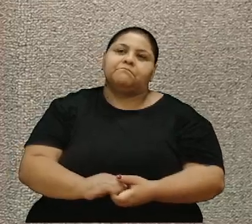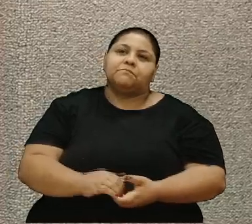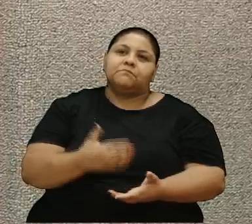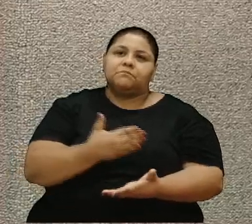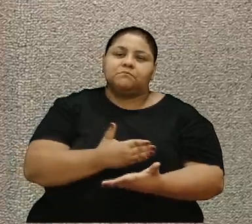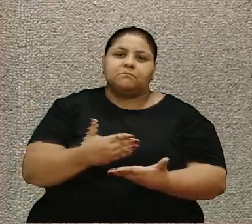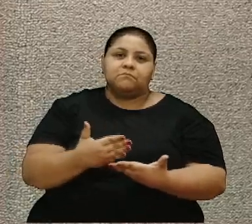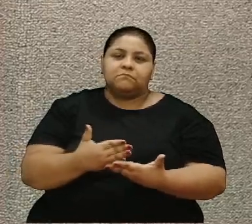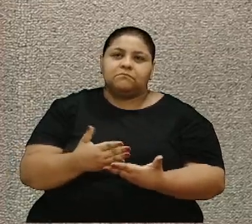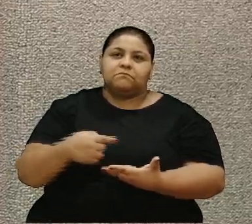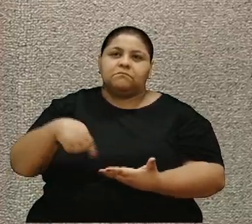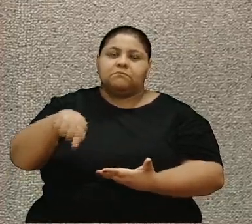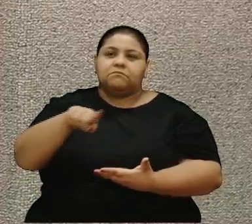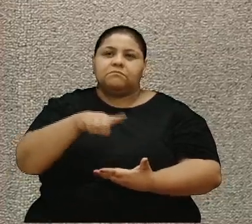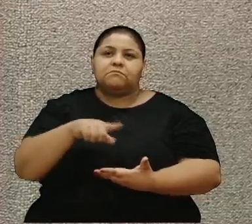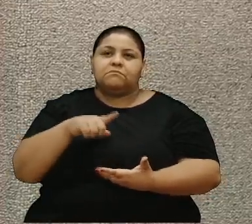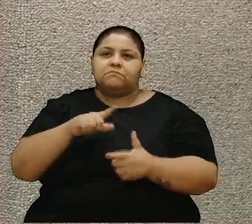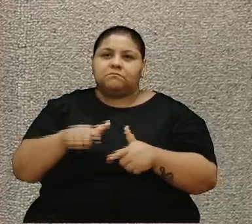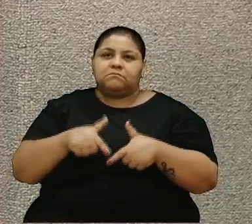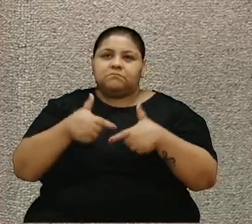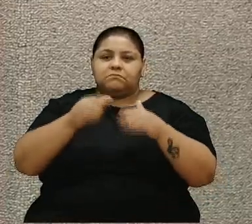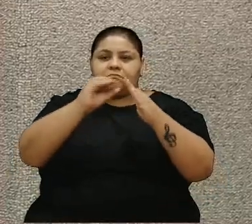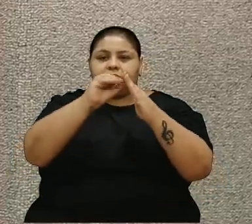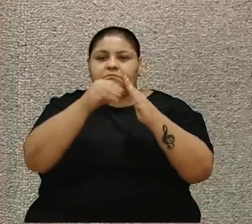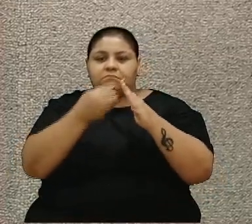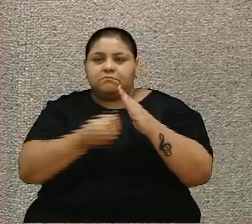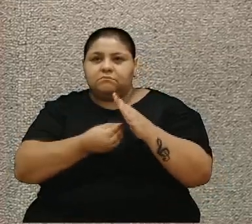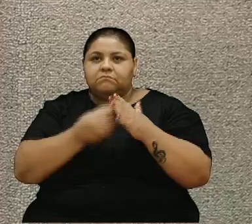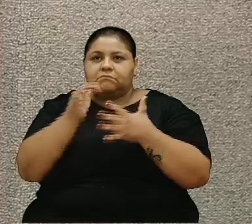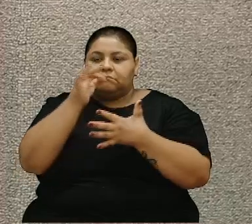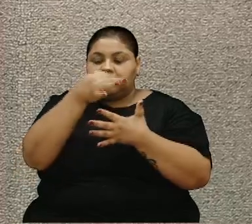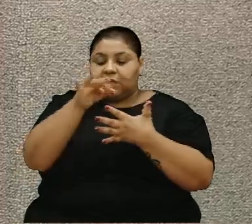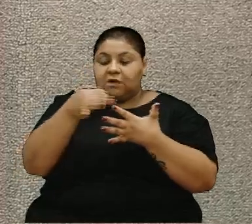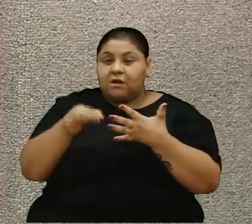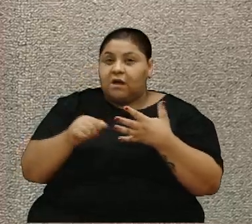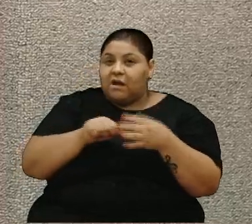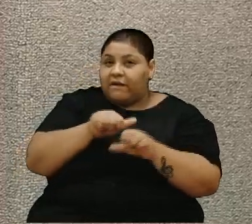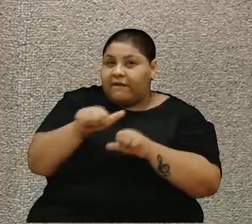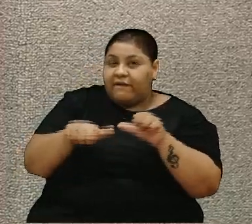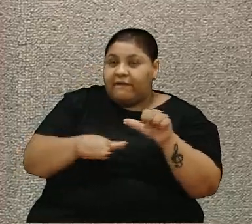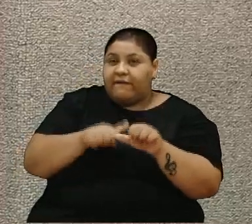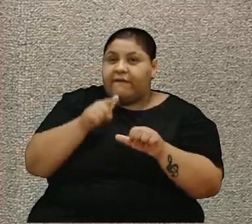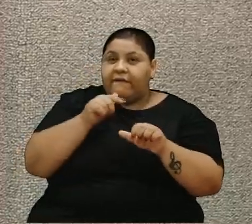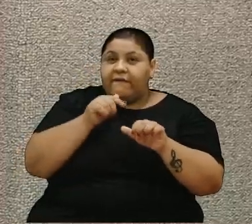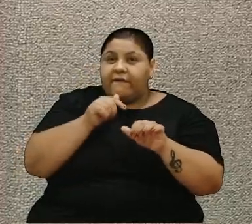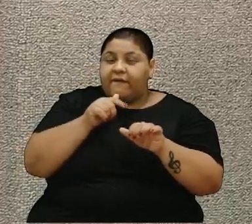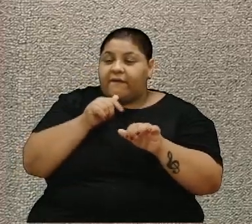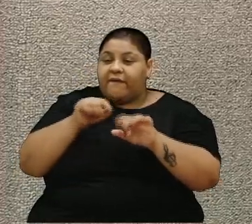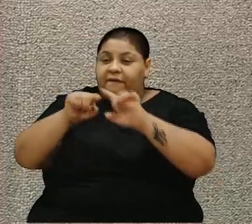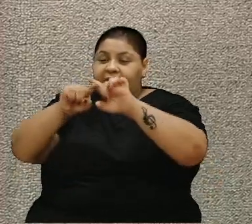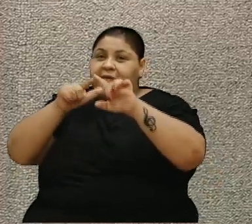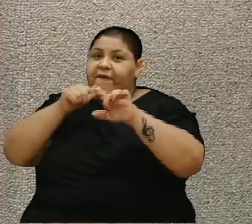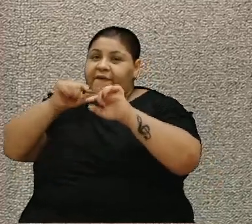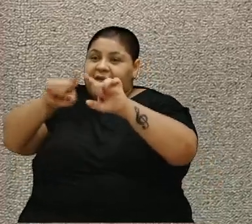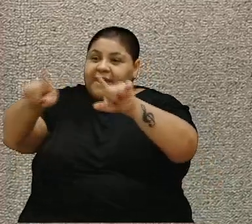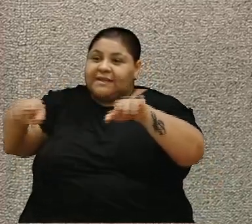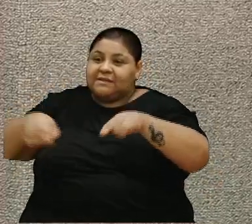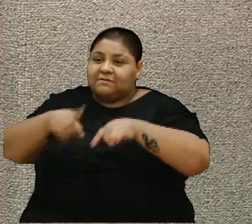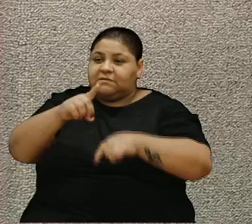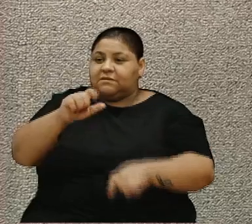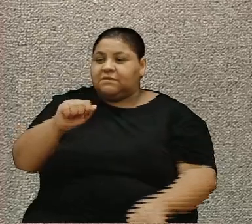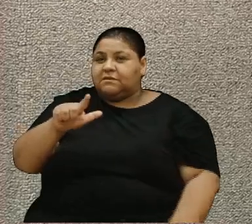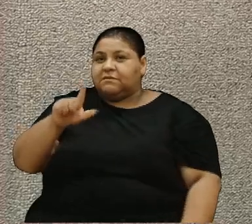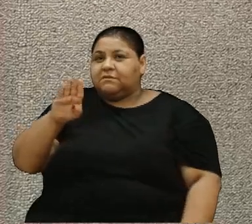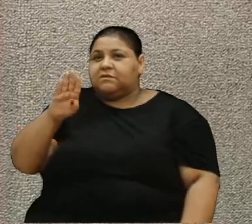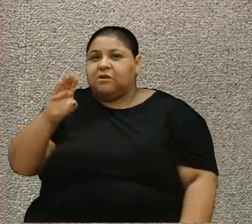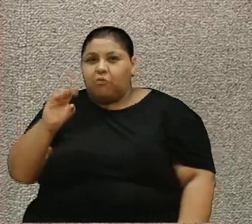nós passamos a adotar no SAMAI um critério de transformar as represas da Albó, especialmente a